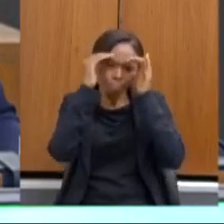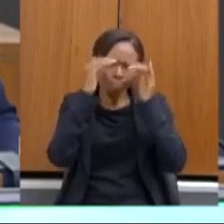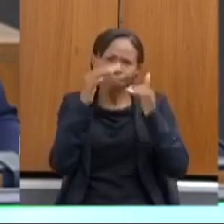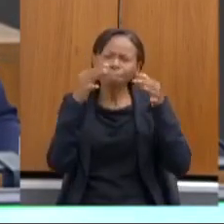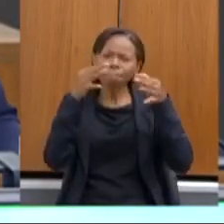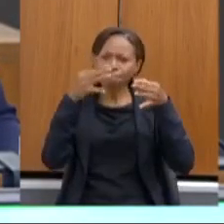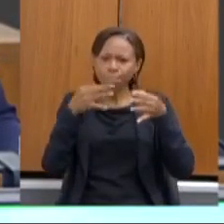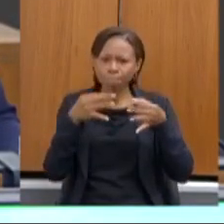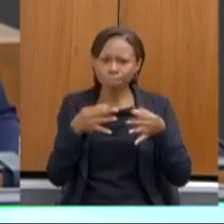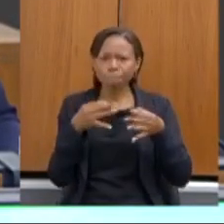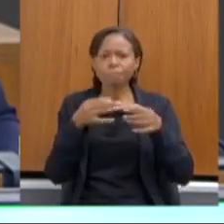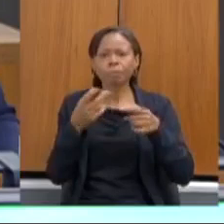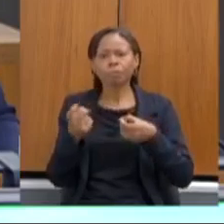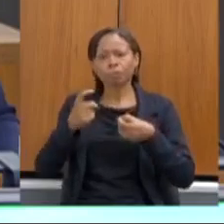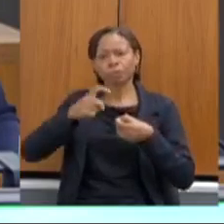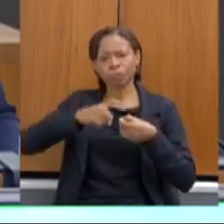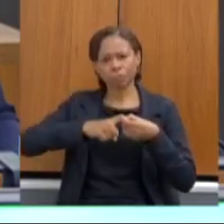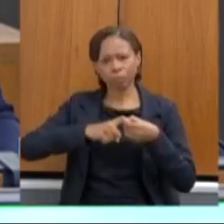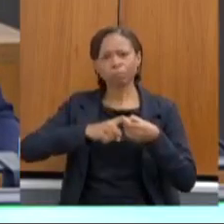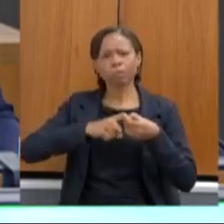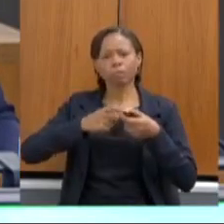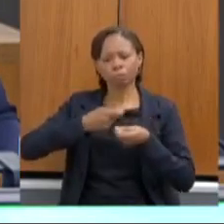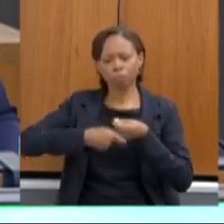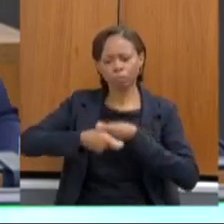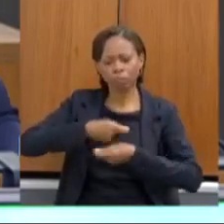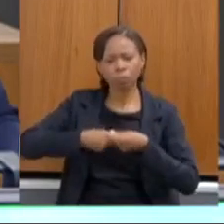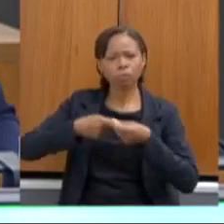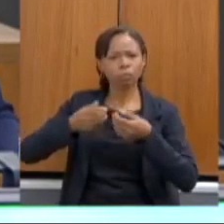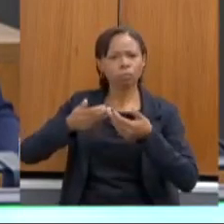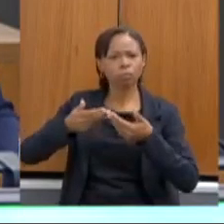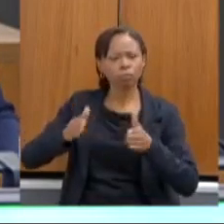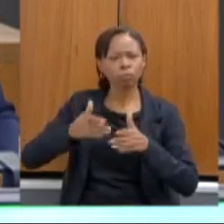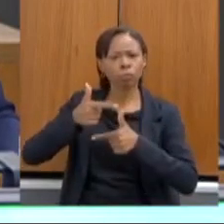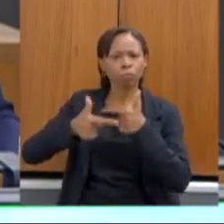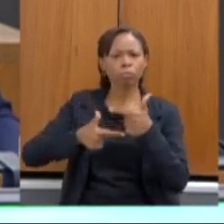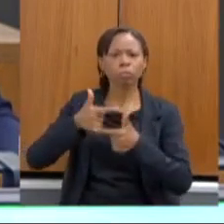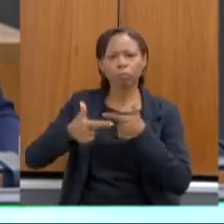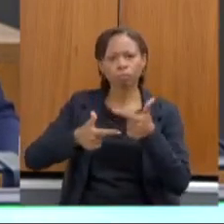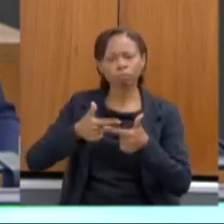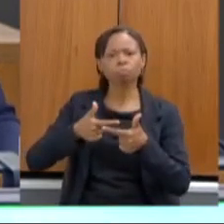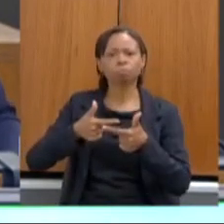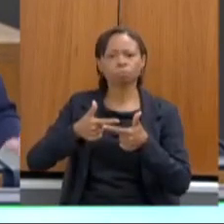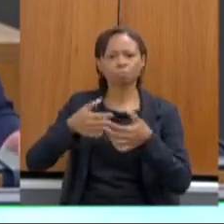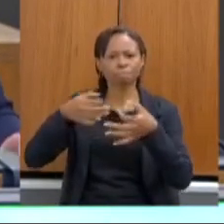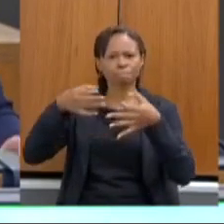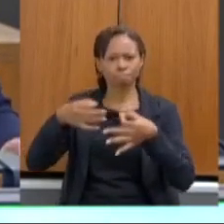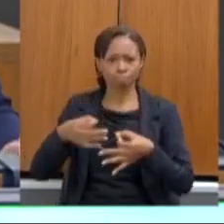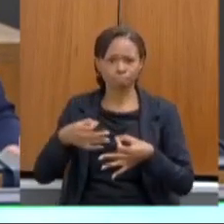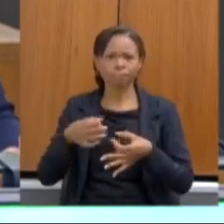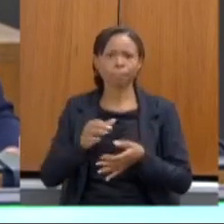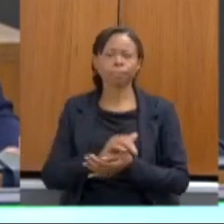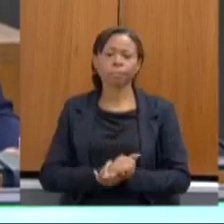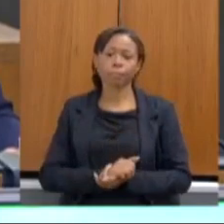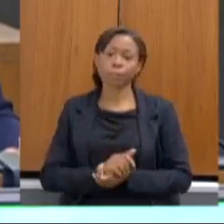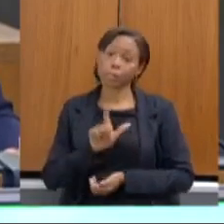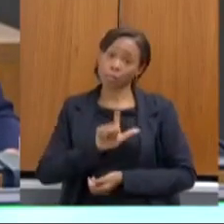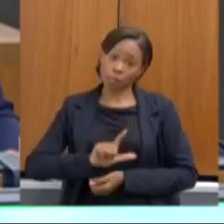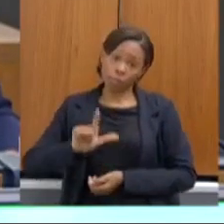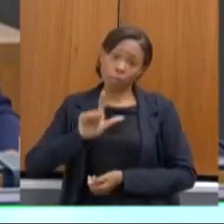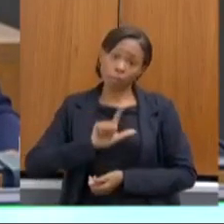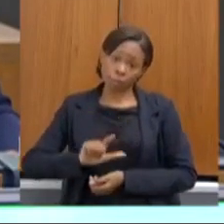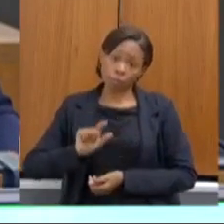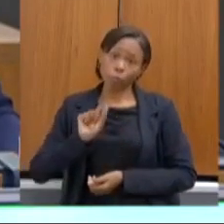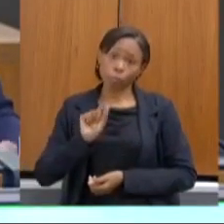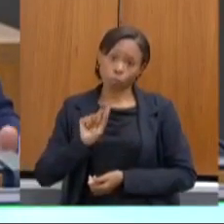e retomar a sua economia retomar o seu negócio do jeito certo obviamente que o